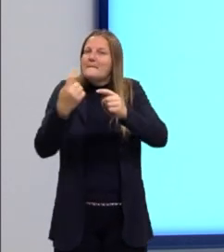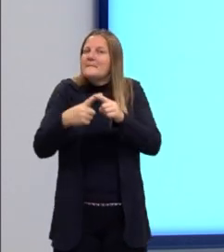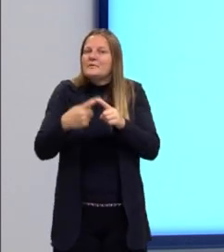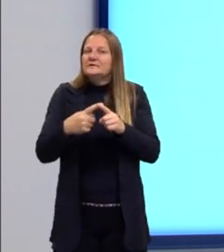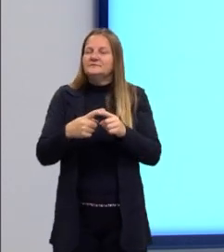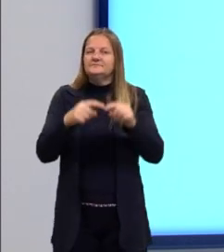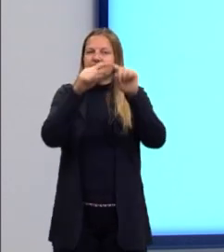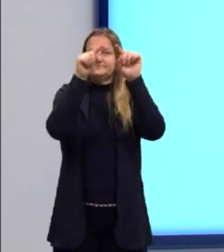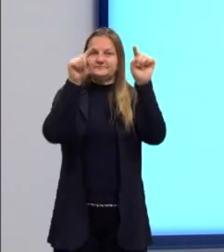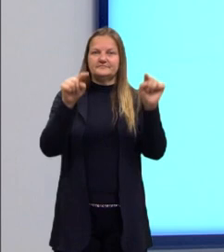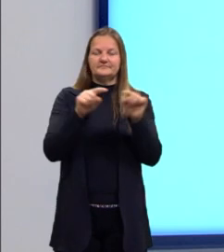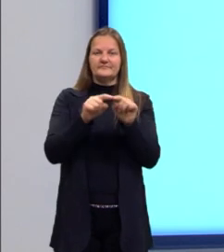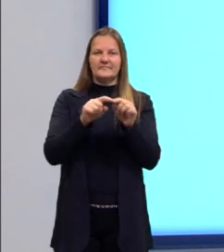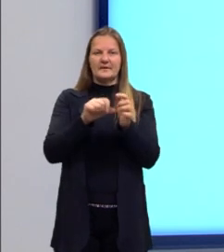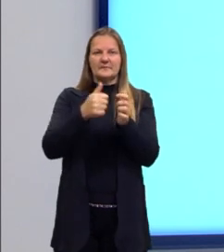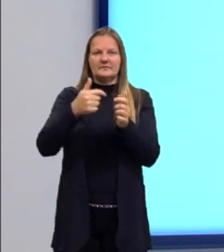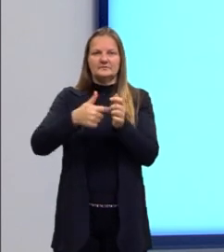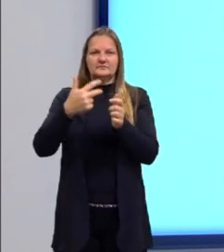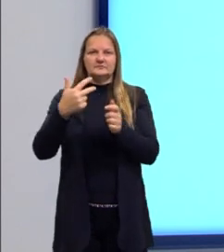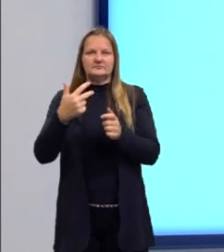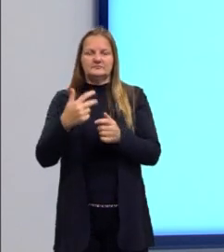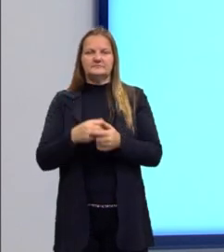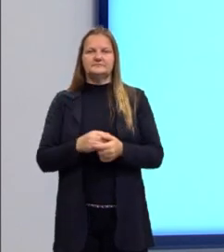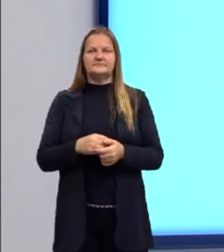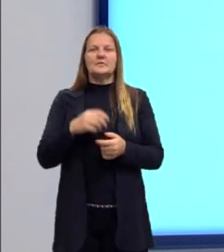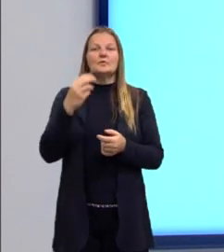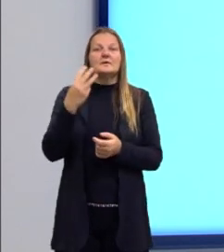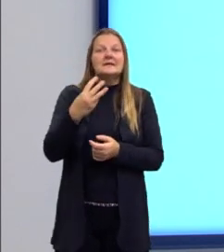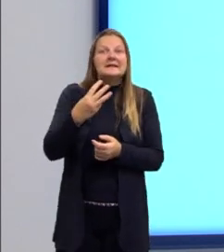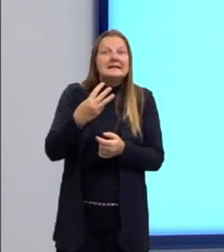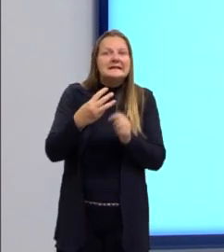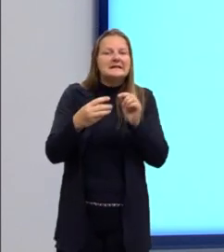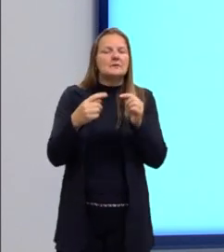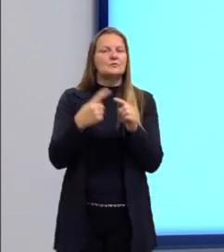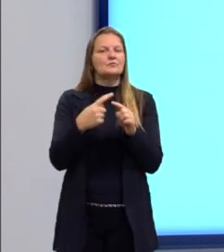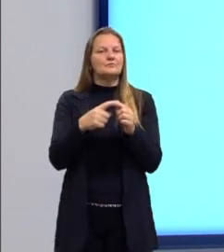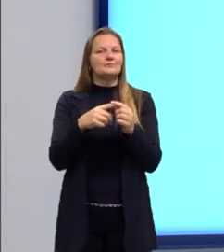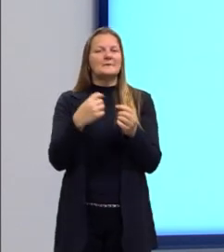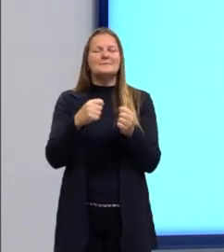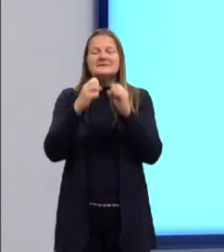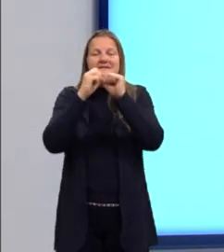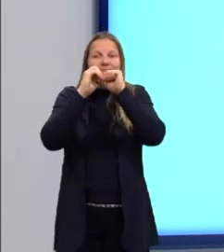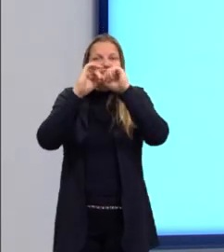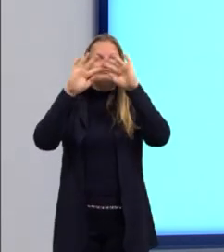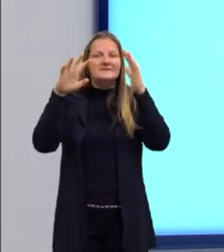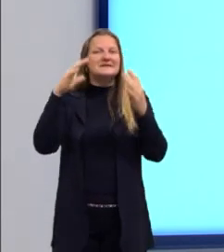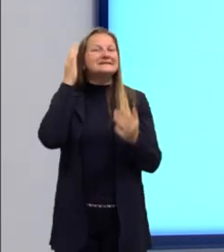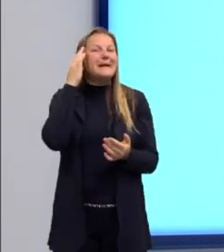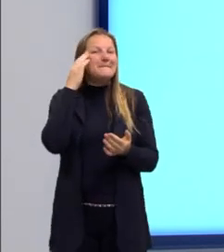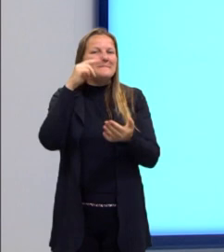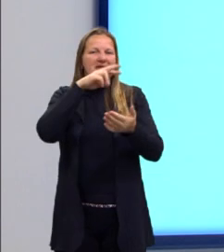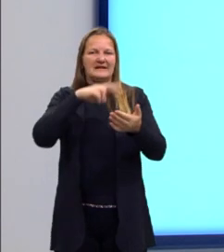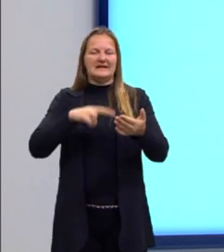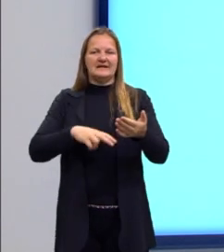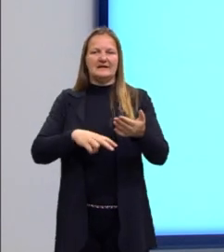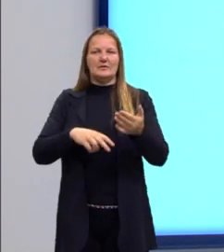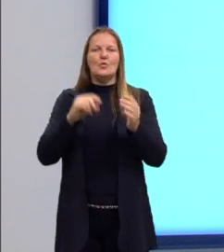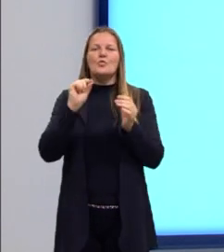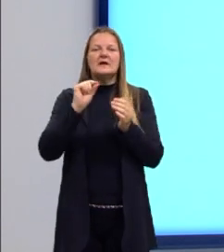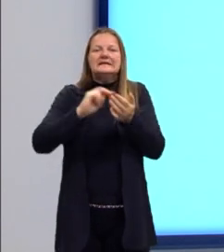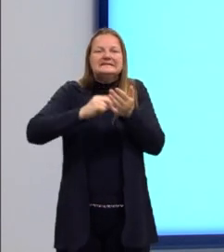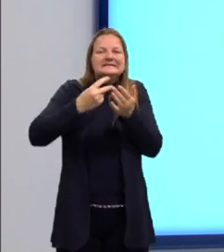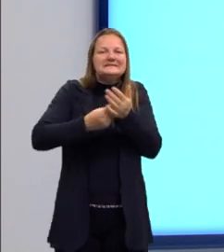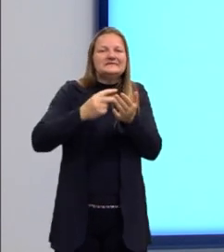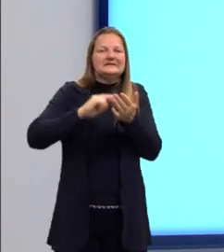dois primeiros quadradinhos é leitura e no terceiro a interpretar porque a gente precisa saber ler Então a gente tem algumas